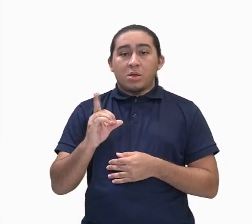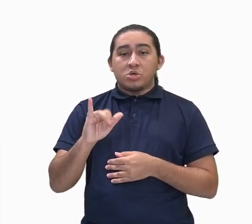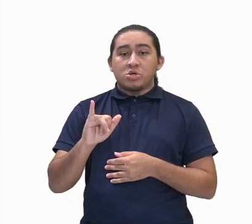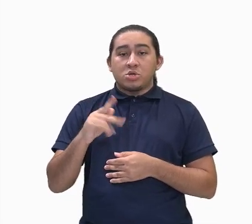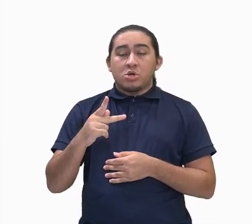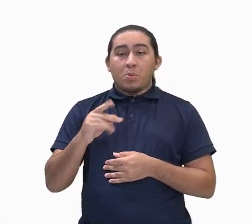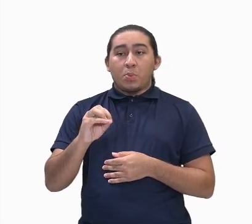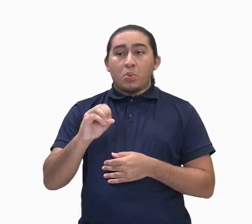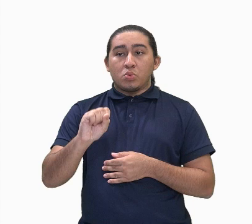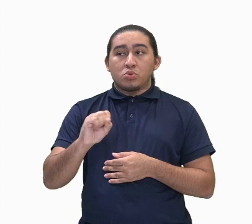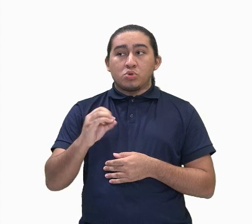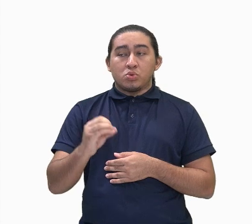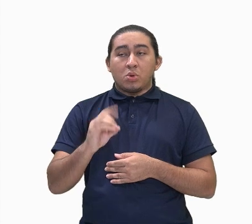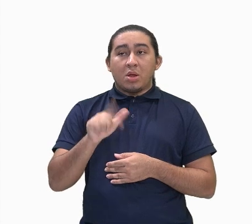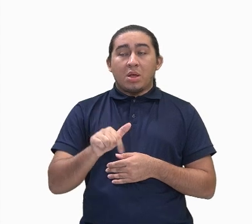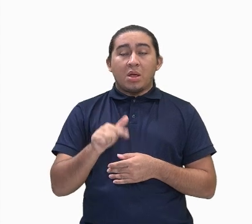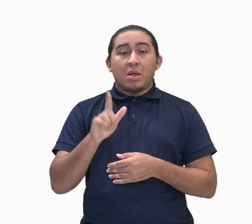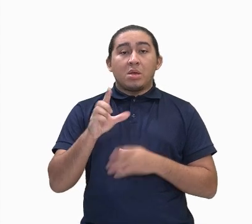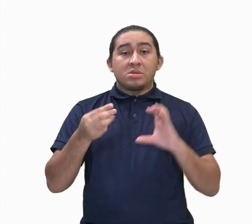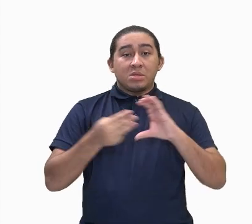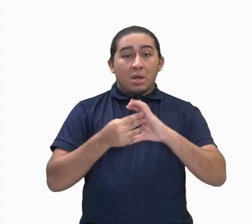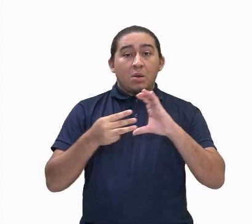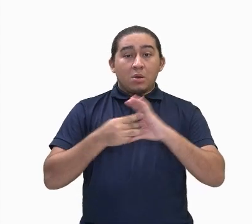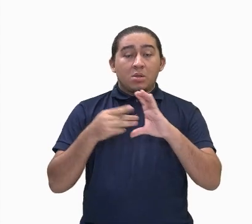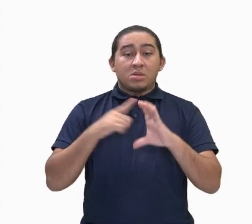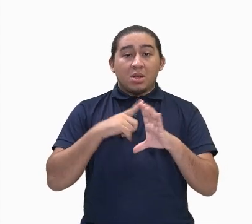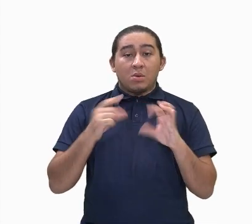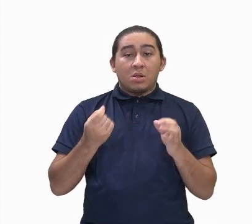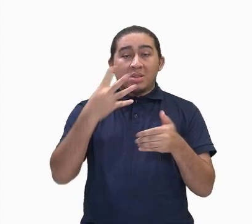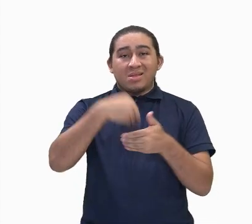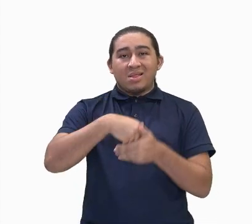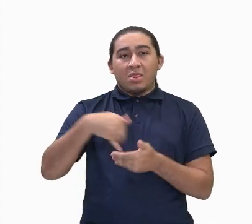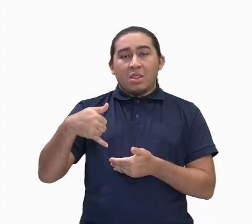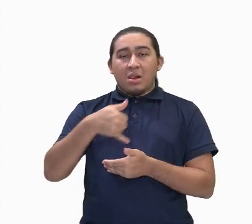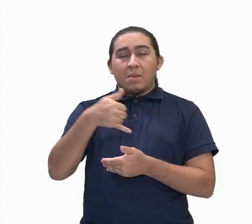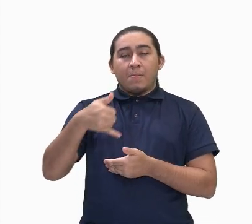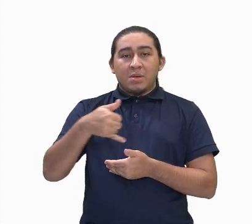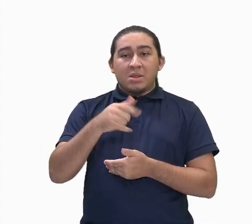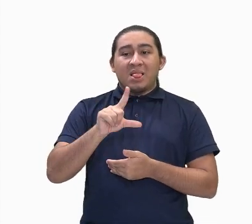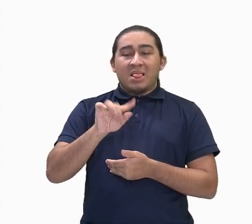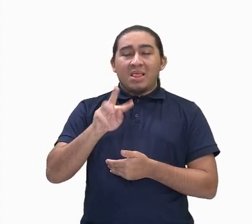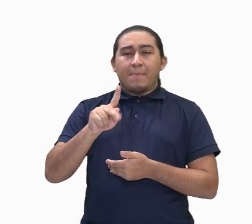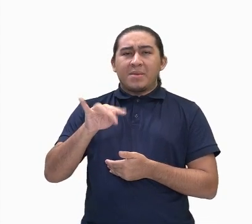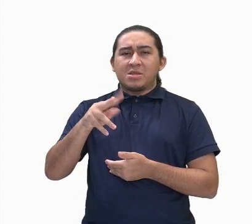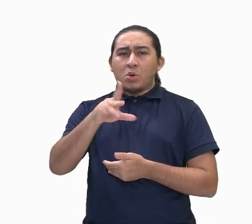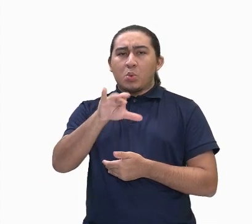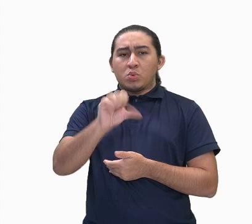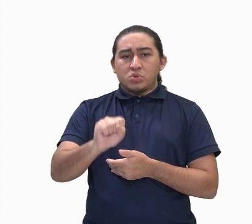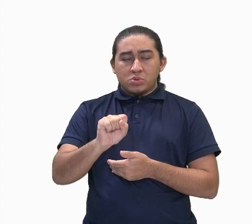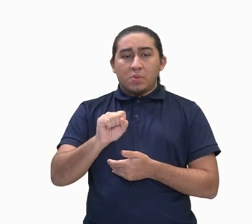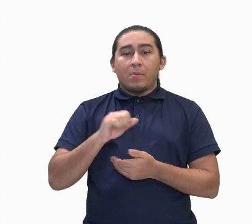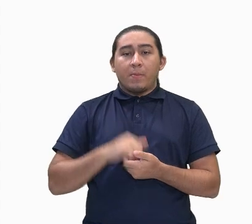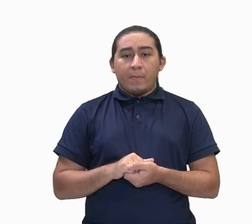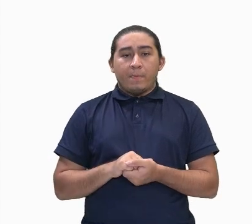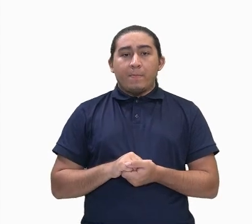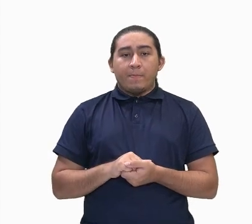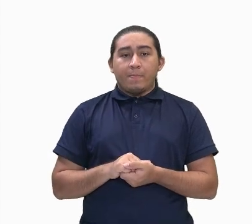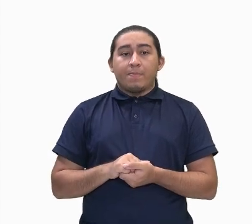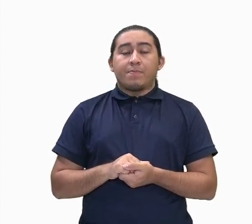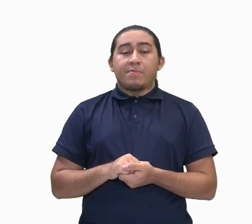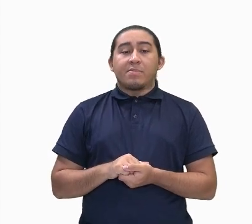armazenam lipídios, com função essencial de reserva energética. Em aves e mamíferos, que são